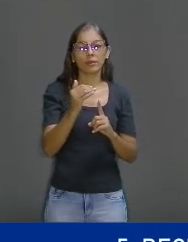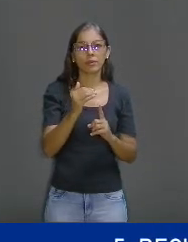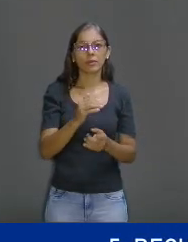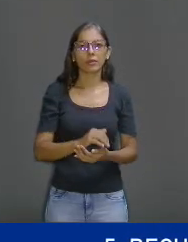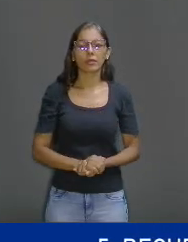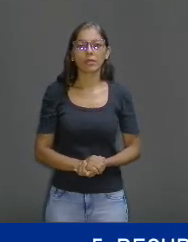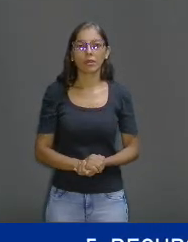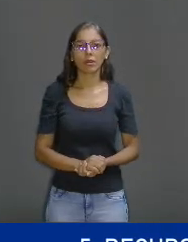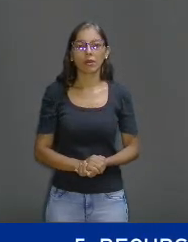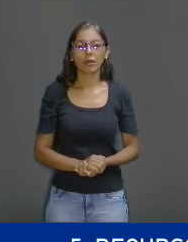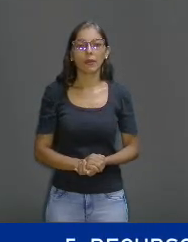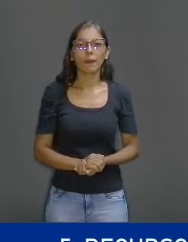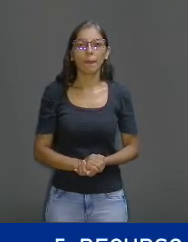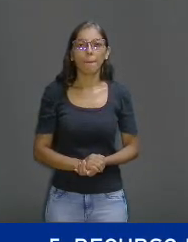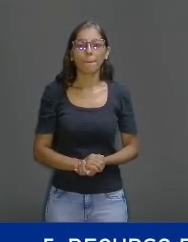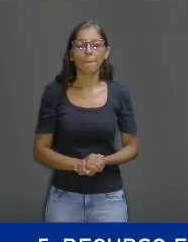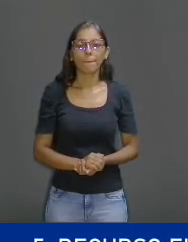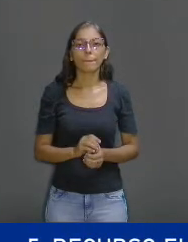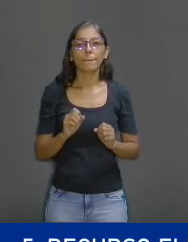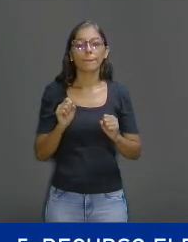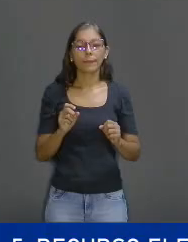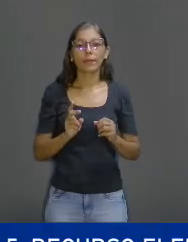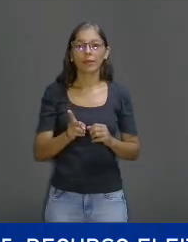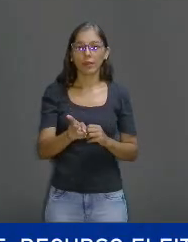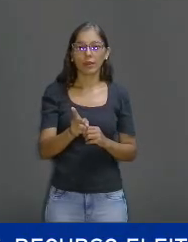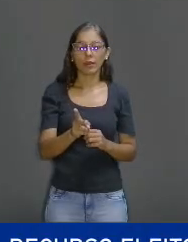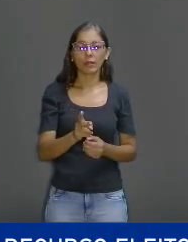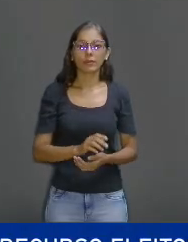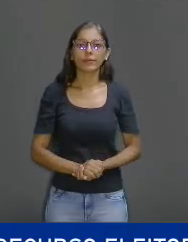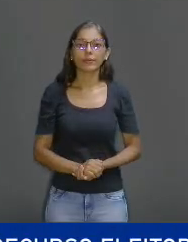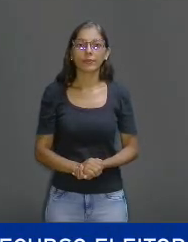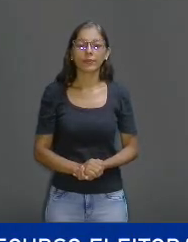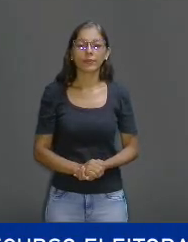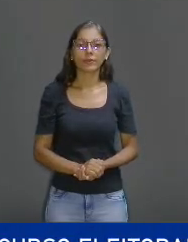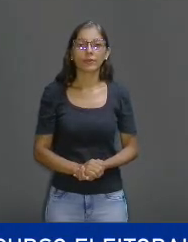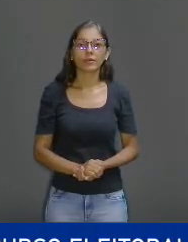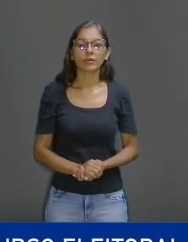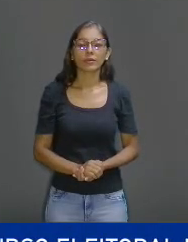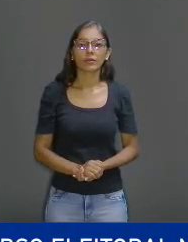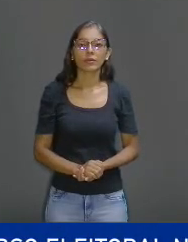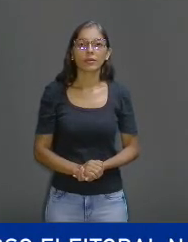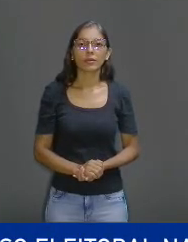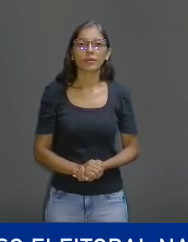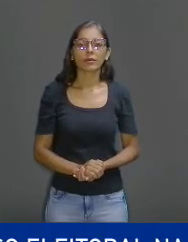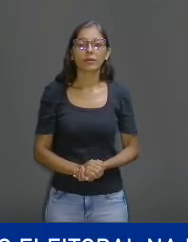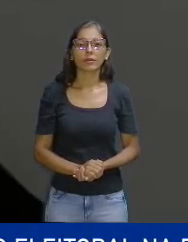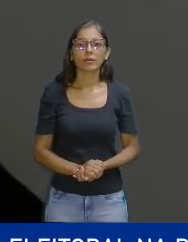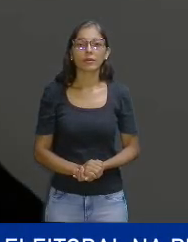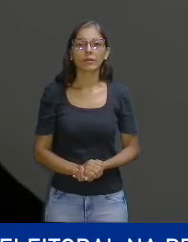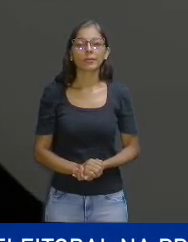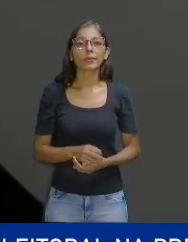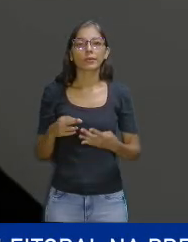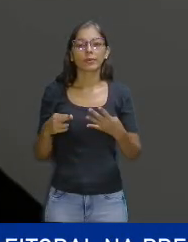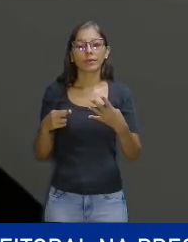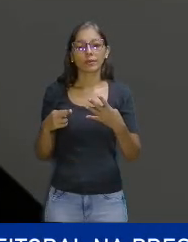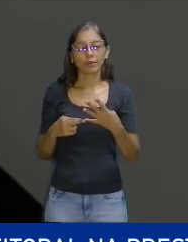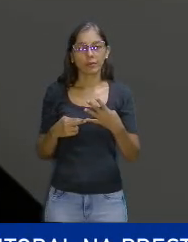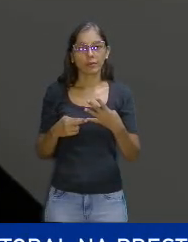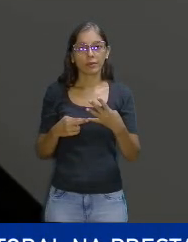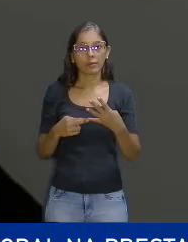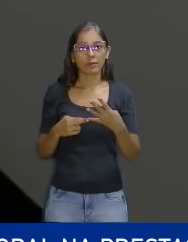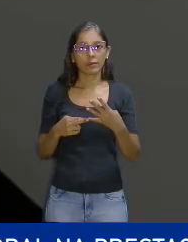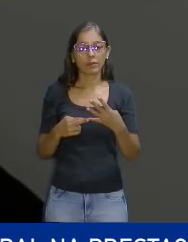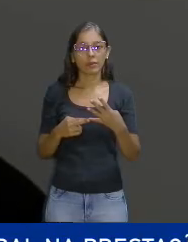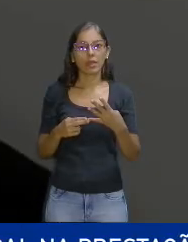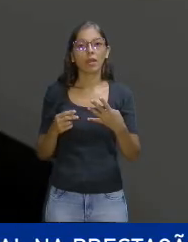do parecer. Pode prosseguir, ilustre relatora. Bom, o recurso preenche todos